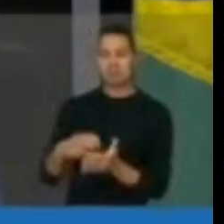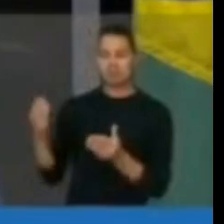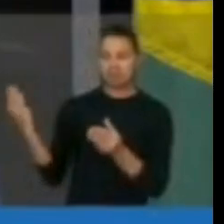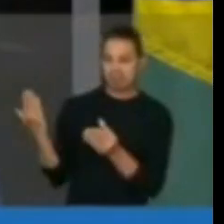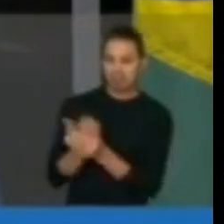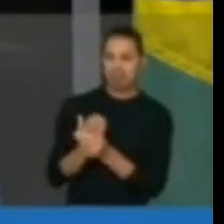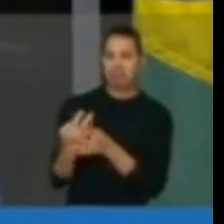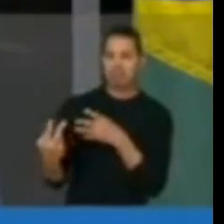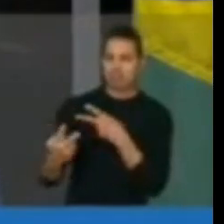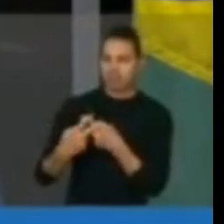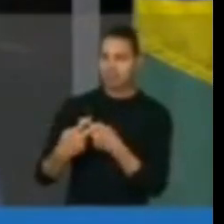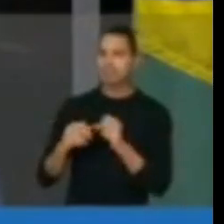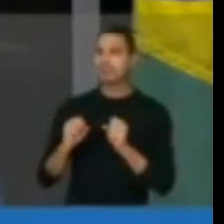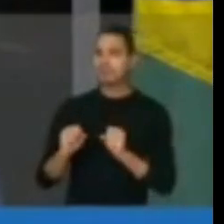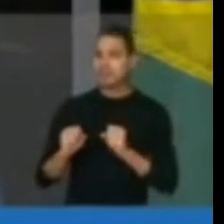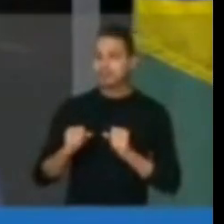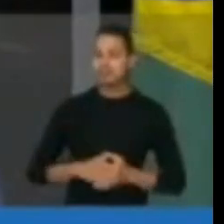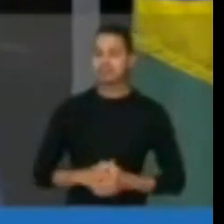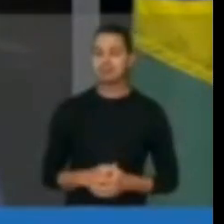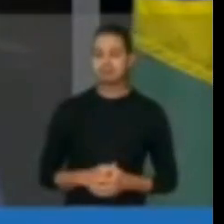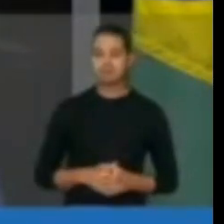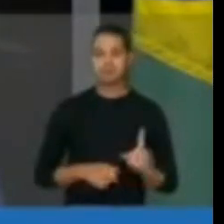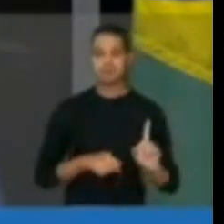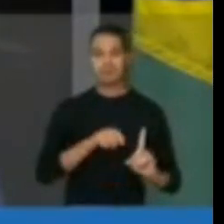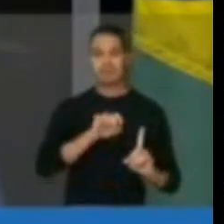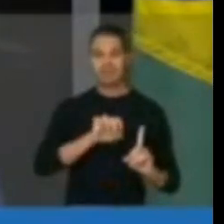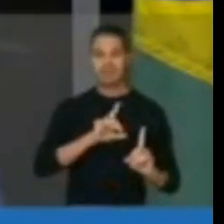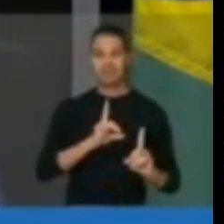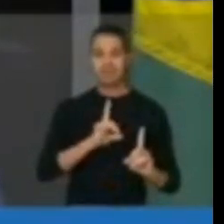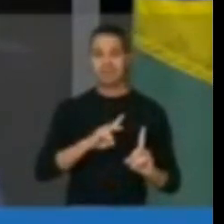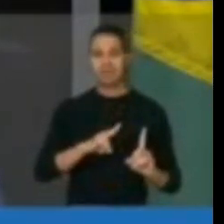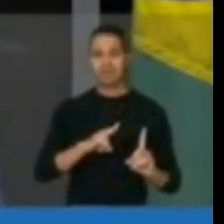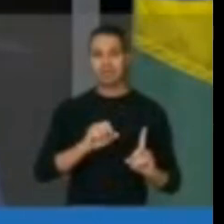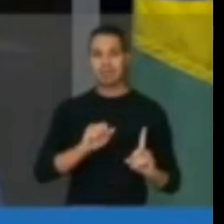das grades. Então o que Eduardo faz hoje